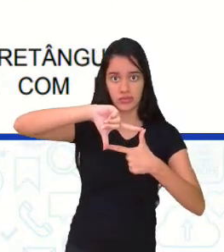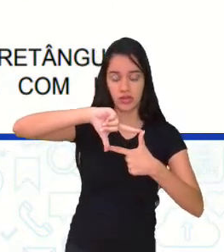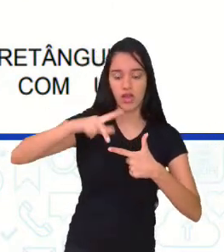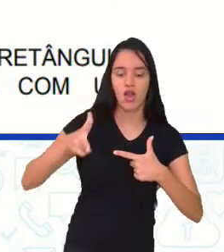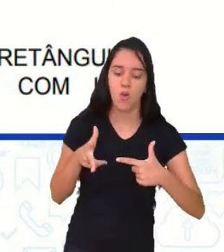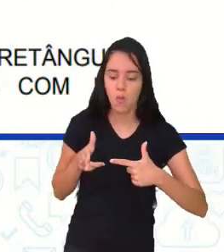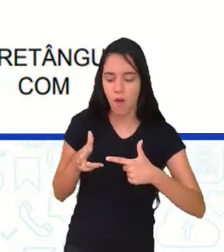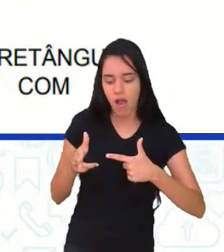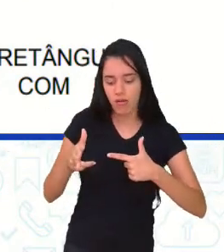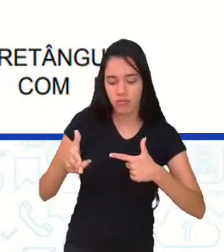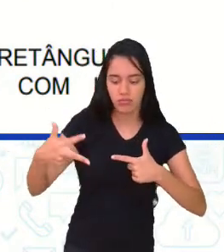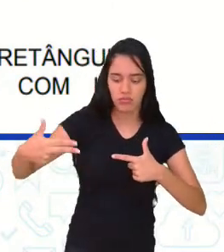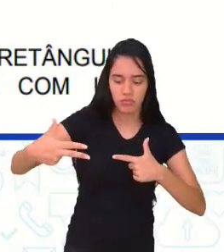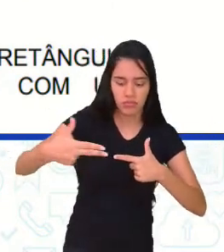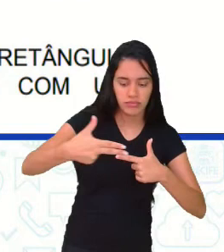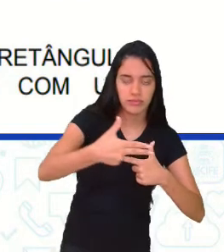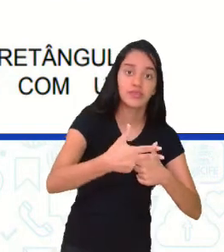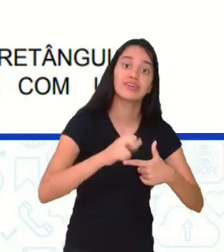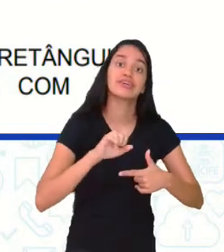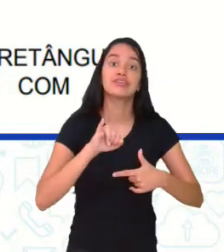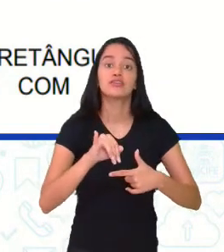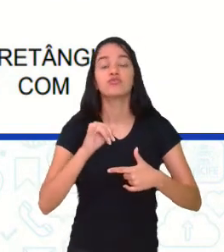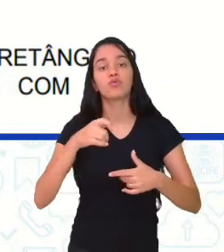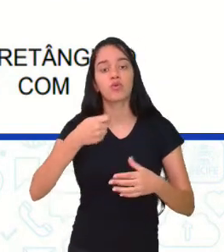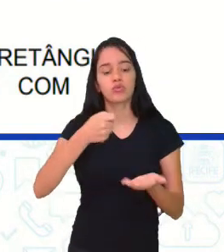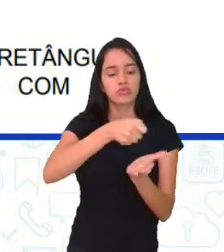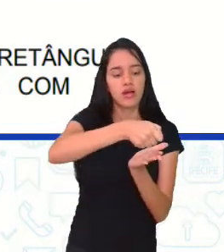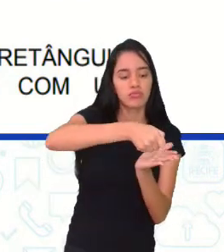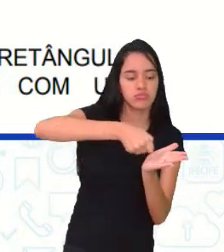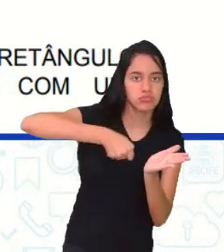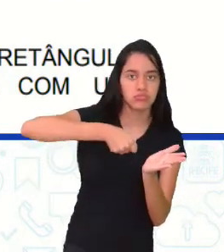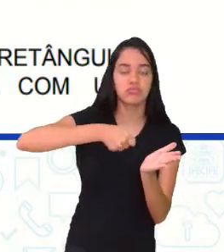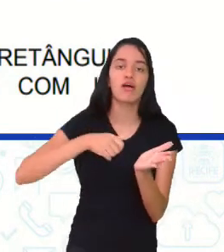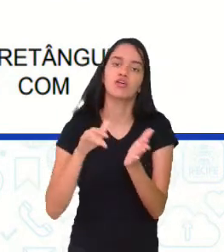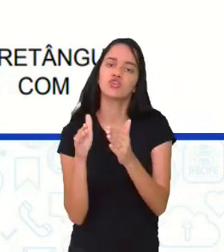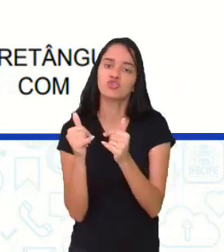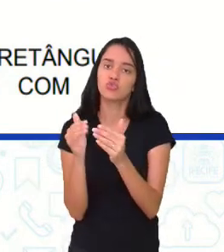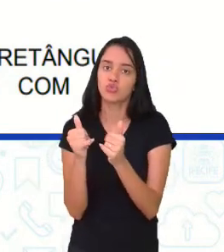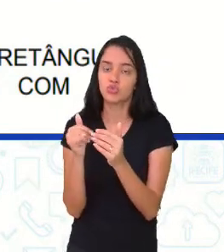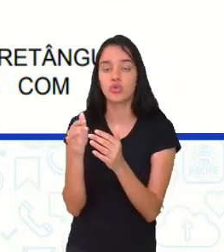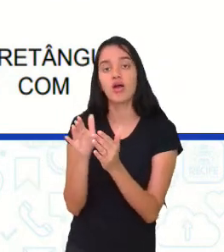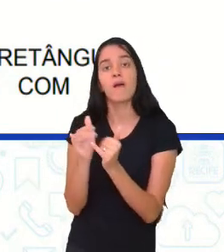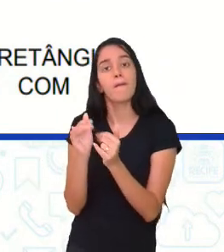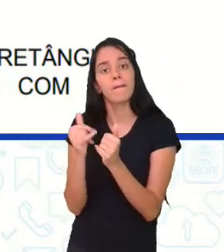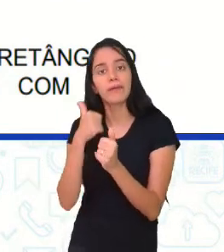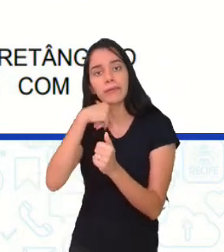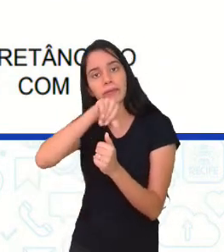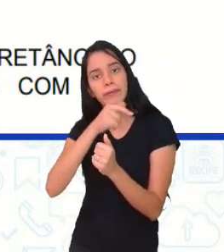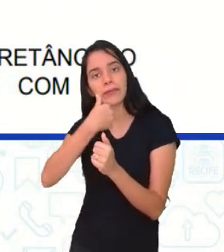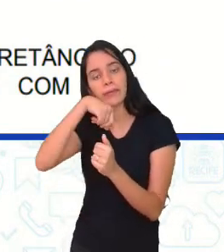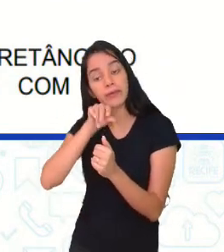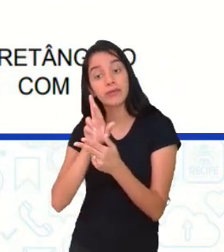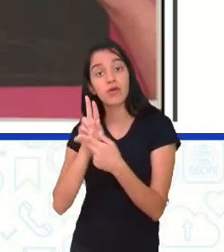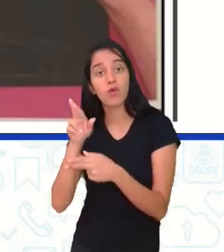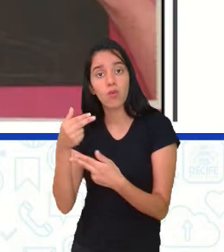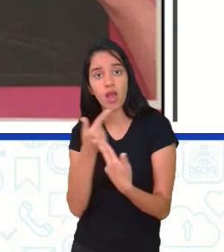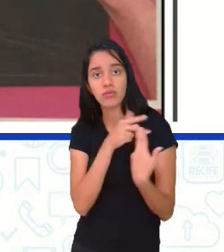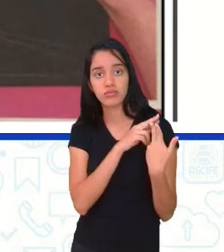se cortar, ok? Se for usar estilete, chama a mamãe e o papai ou quem for responsável por